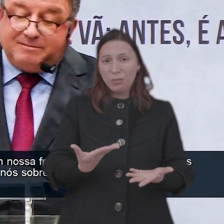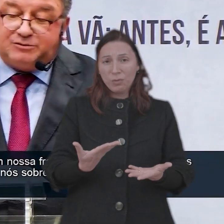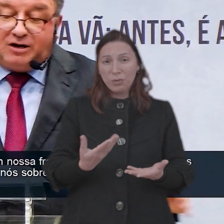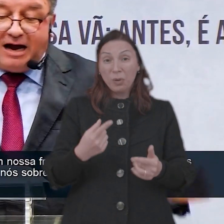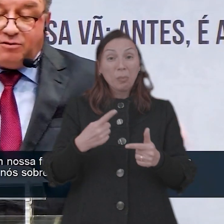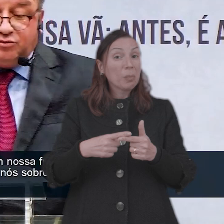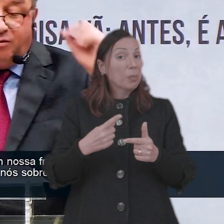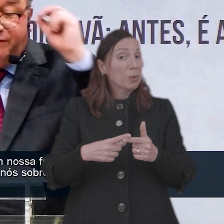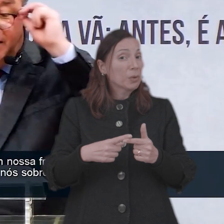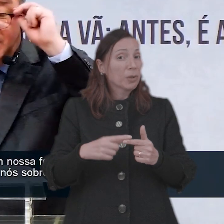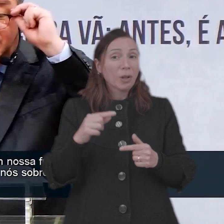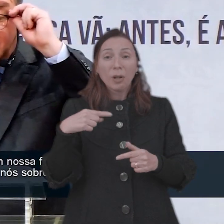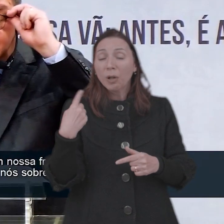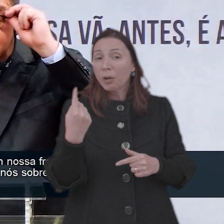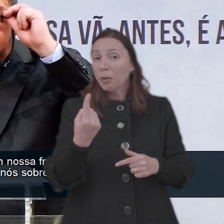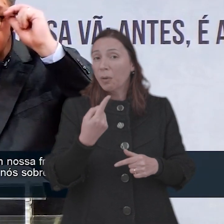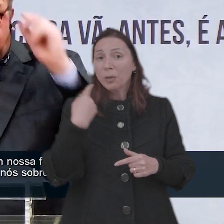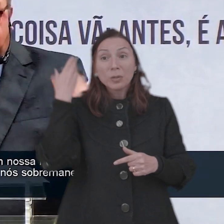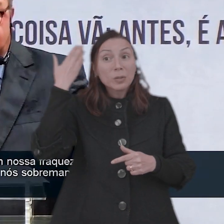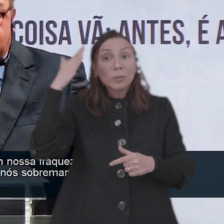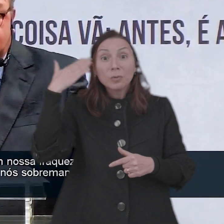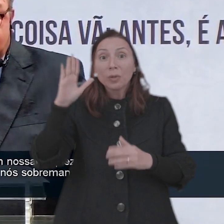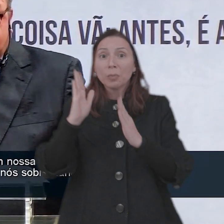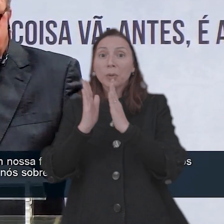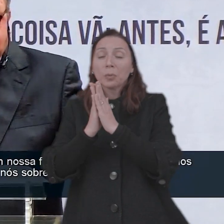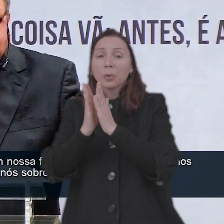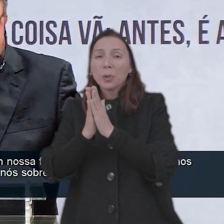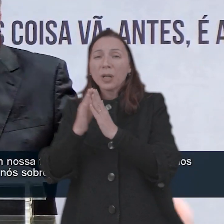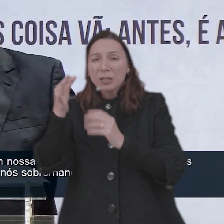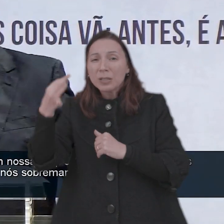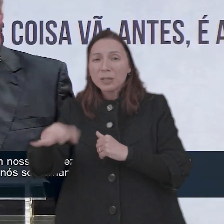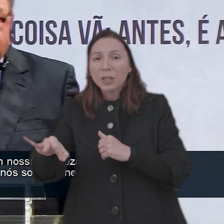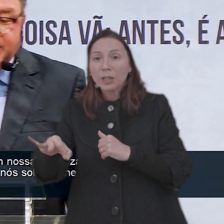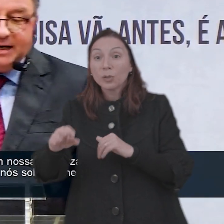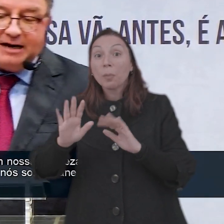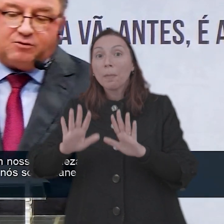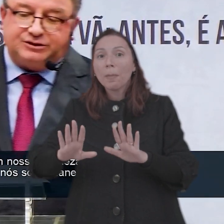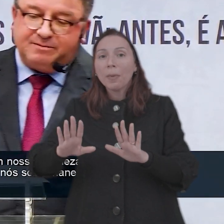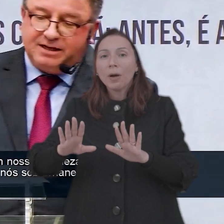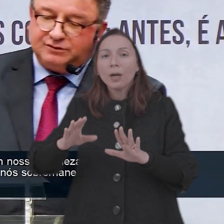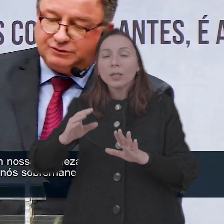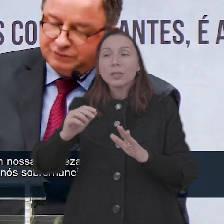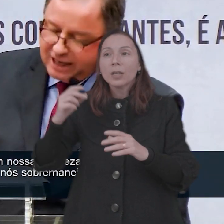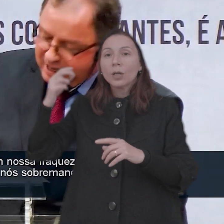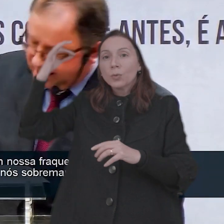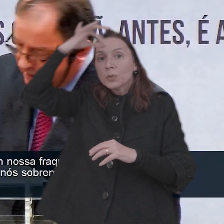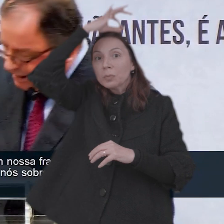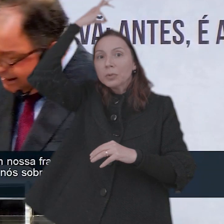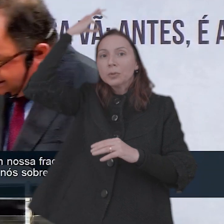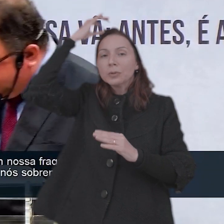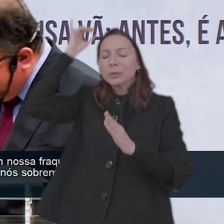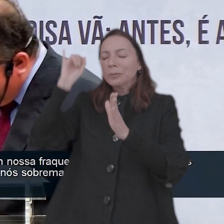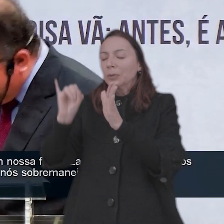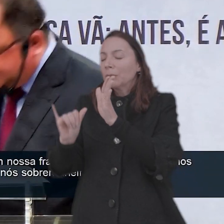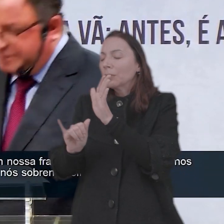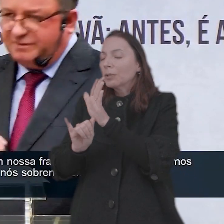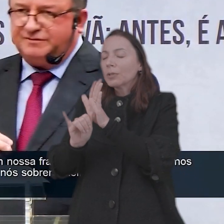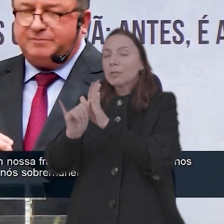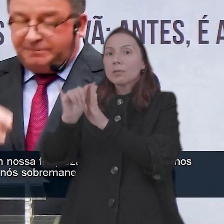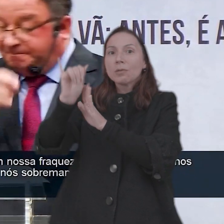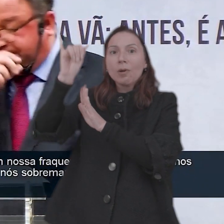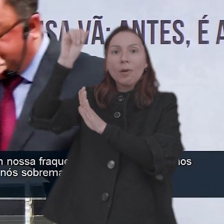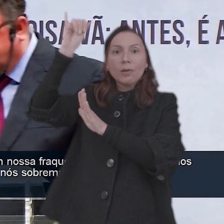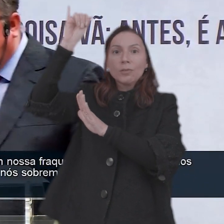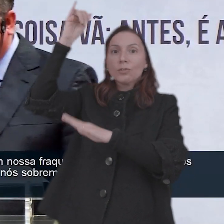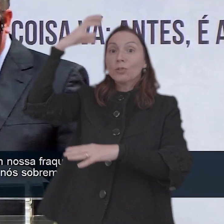Porque não sabemos orar como convém, mas o mesmo Espírito intercede por nós sobremaneira com gemidos, o quê?